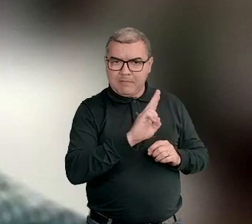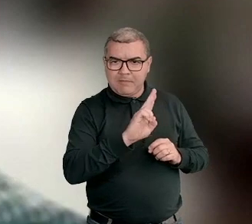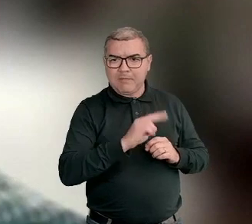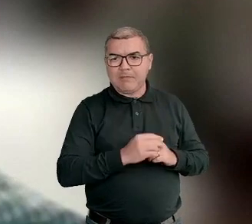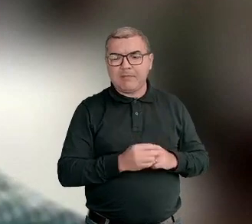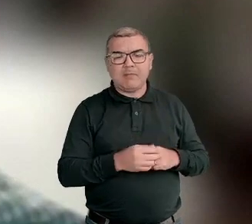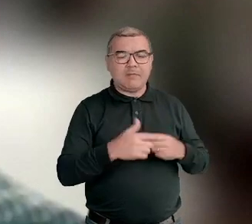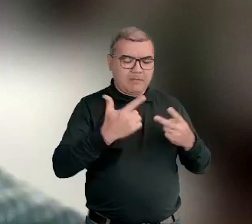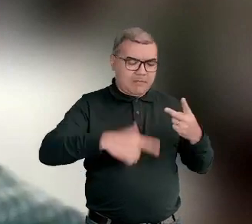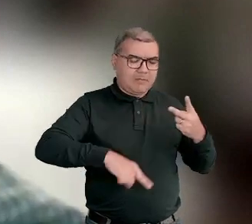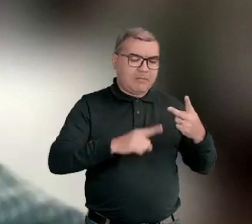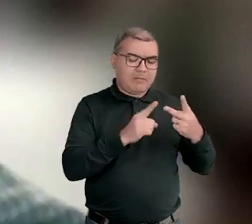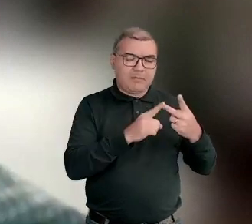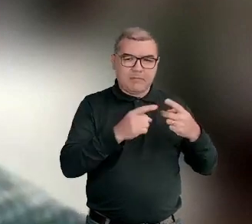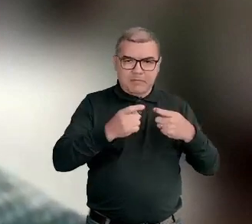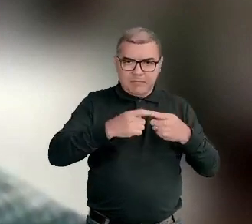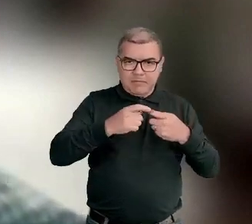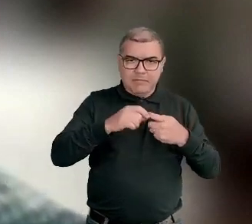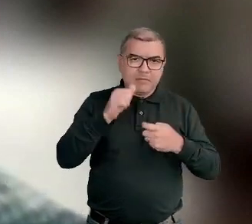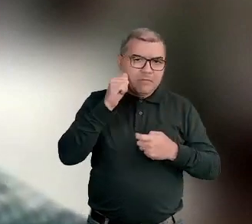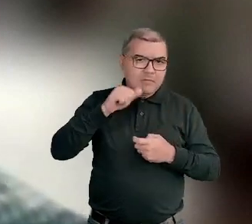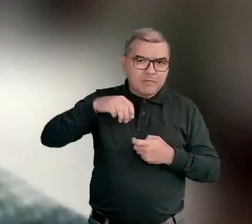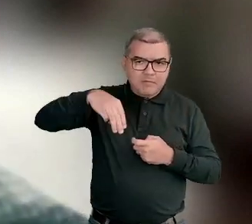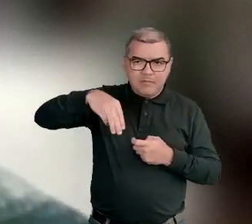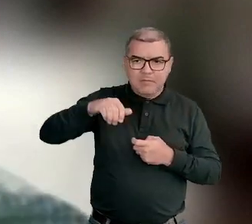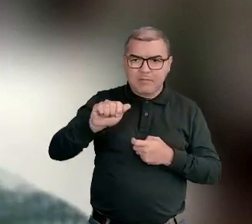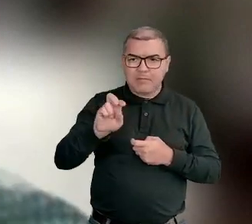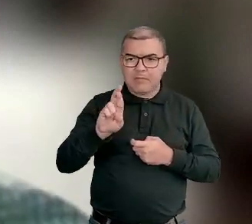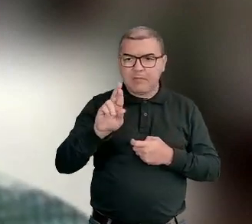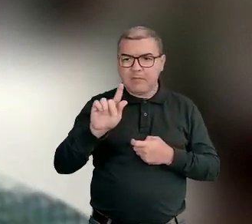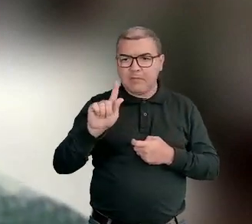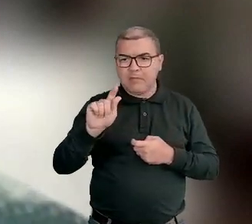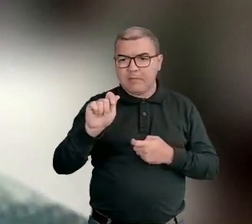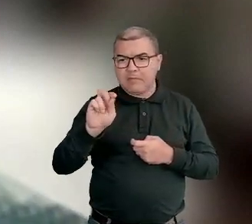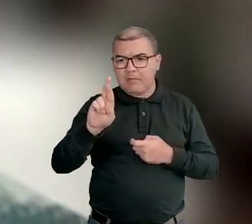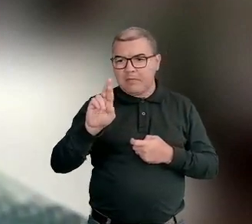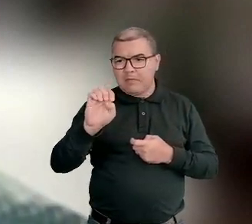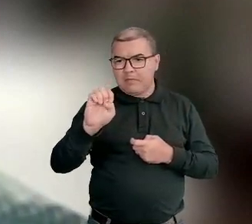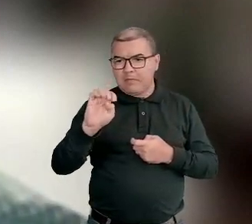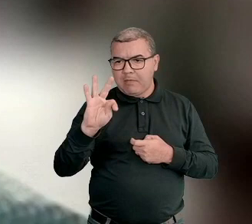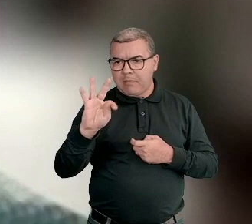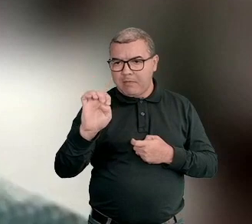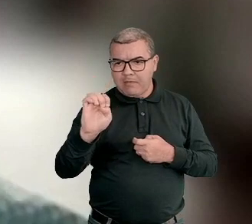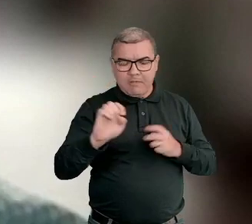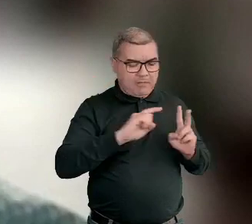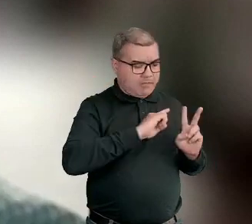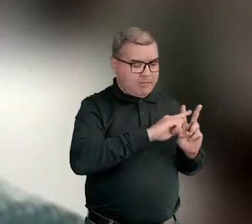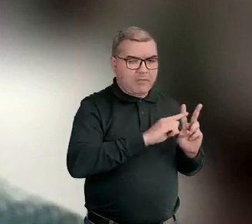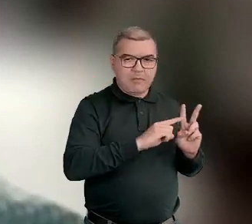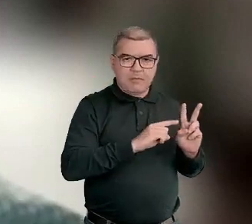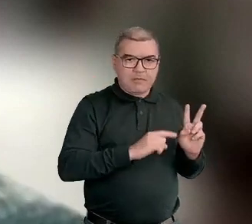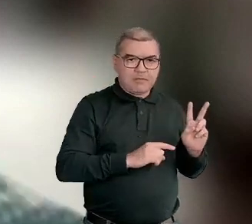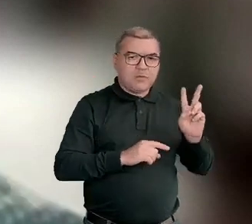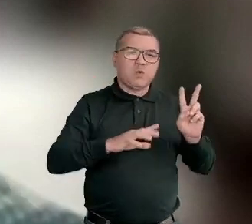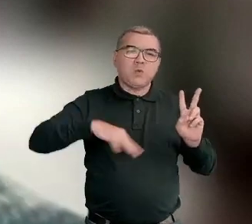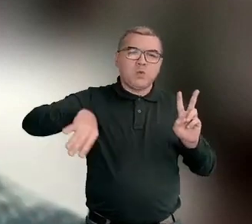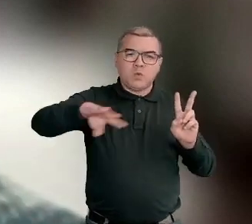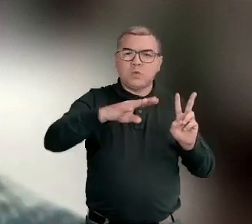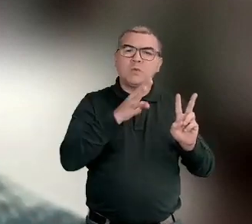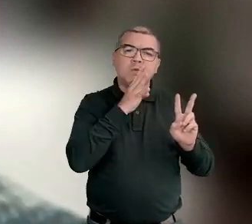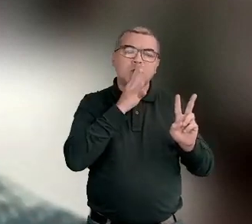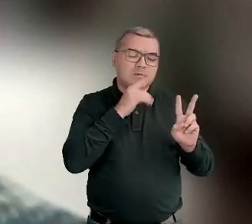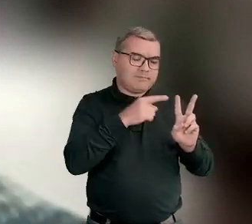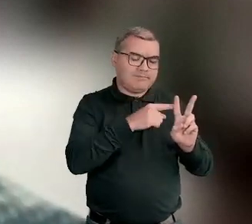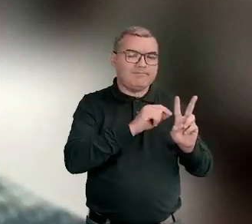Janeiro, e Margarete é conhecida de todos nós, por causa da sua presença. Foi um farol que nos